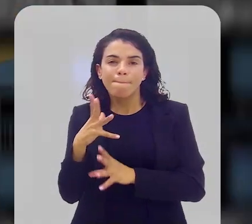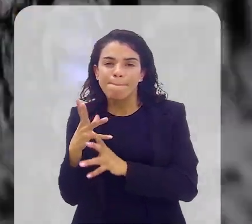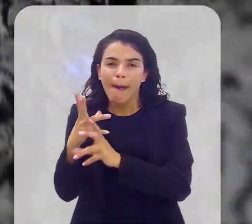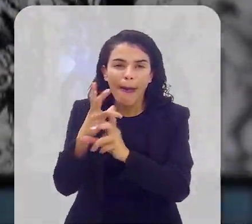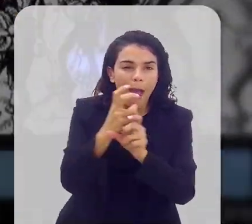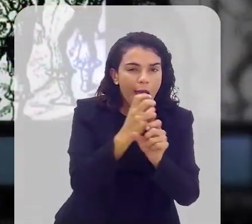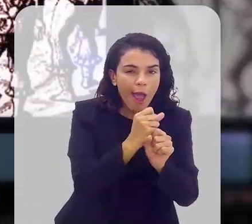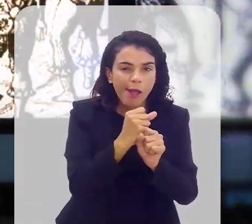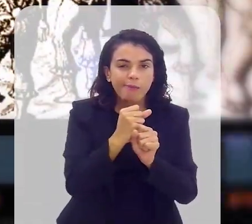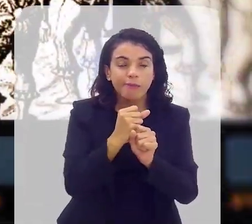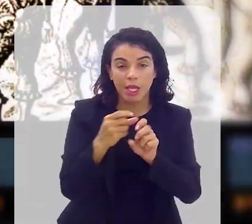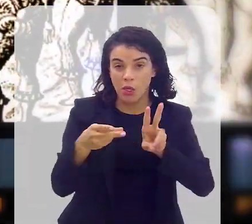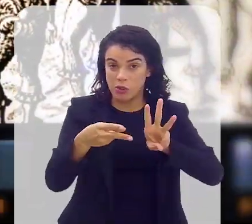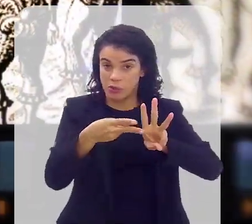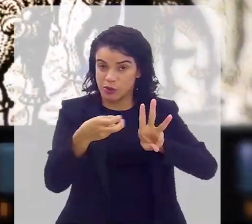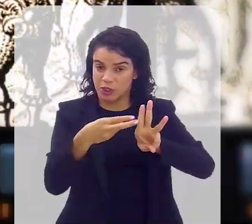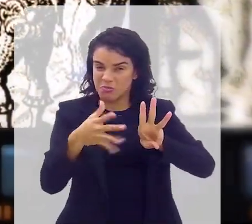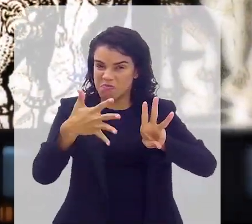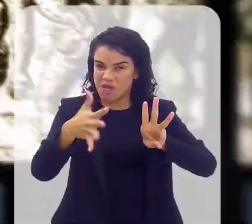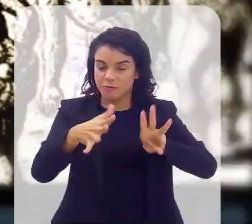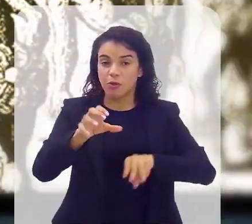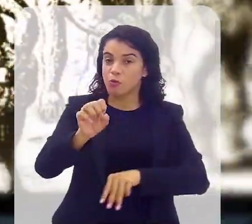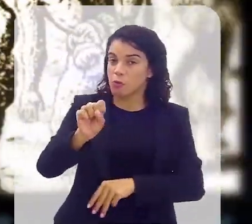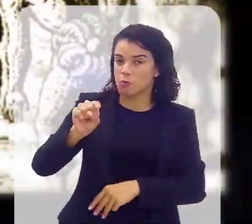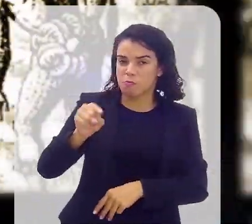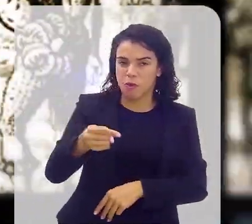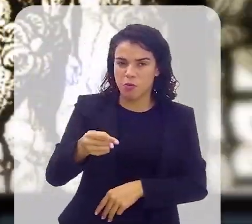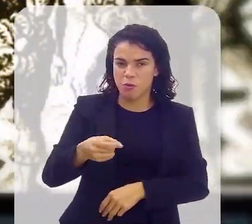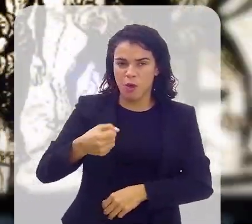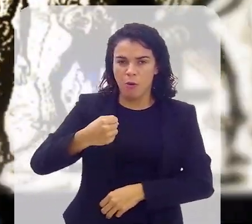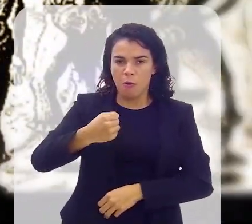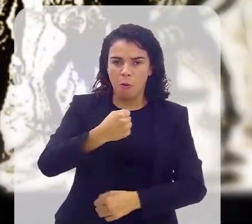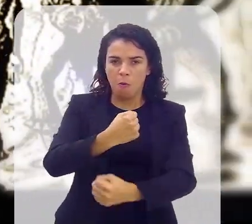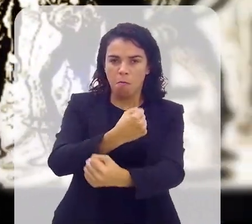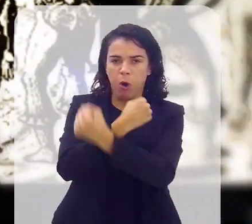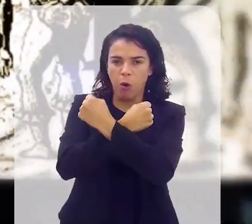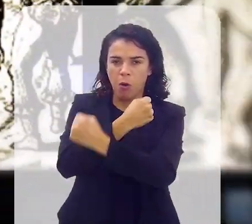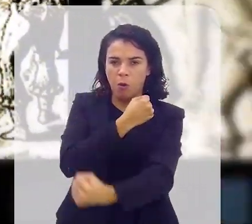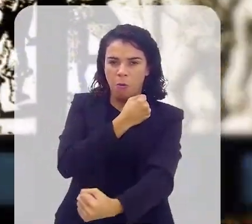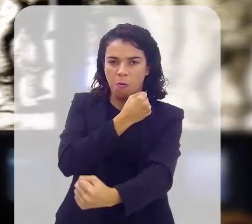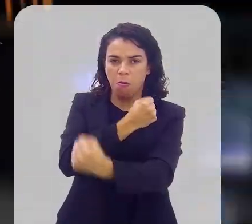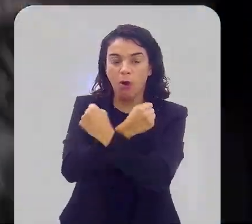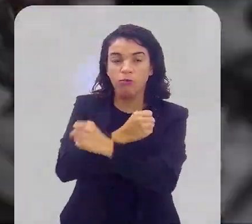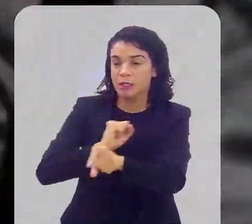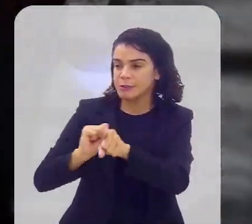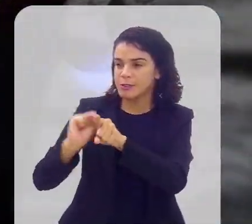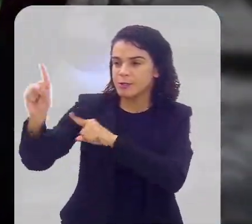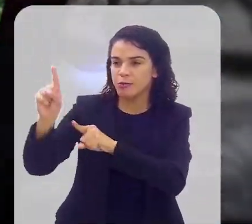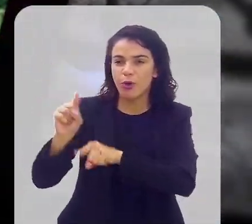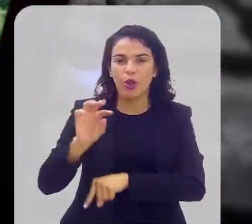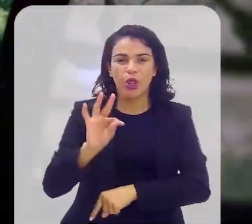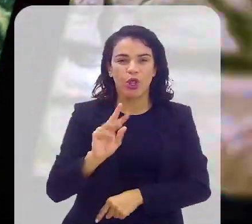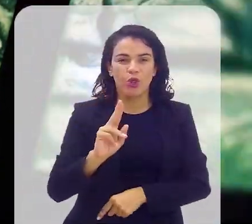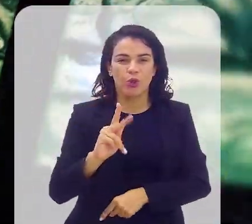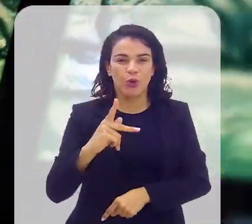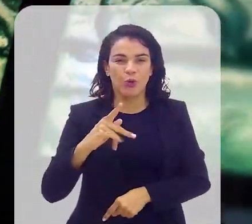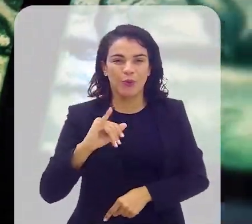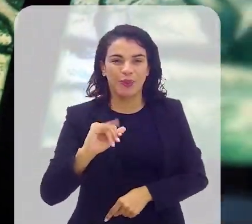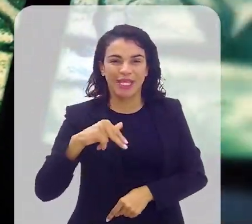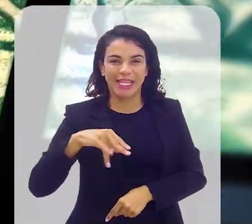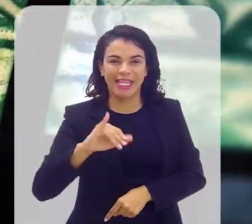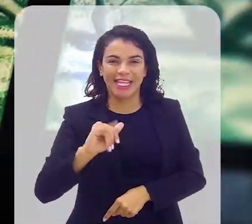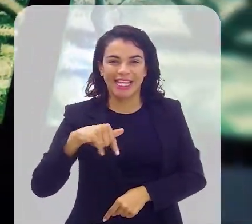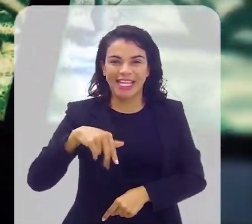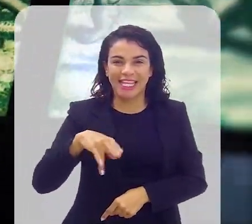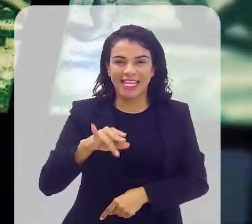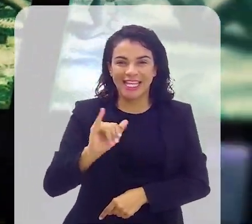Ubatuba. Calcula-se que os tupinambás eram cerca de 8 mil guerreiros, que chegaram a expulsar outras tribos, como os